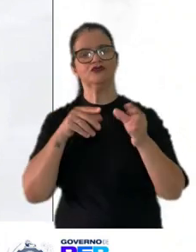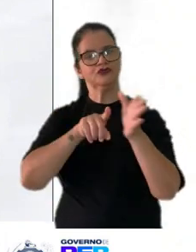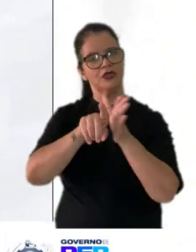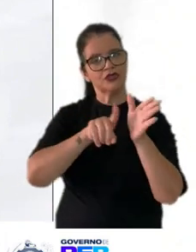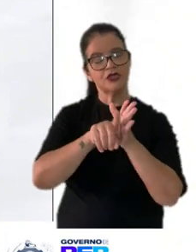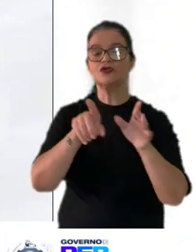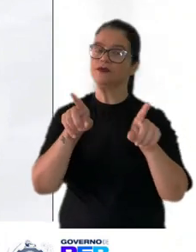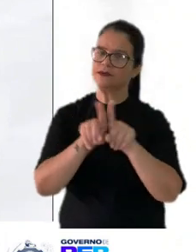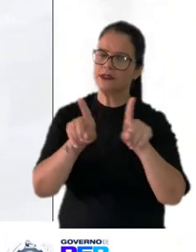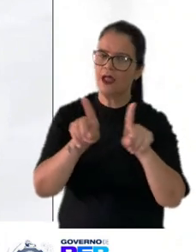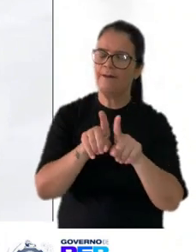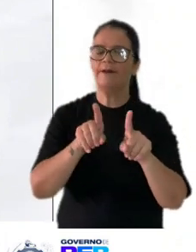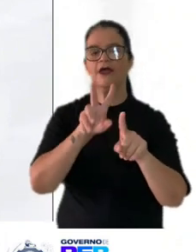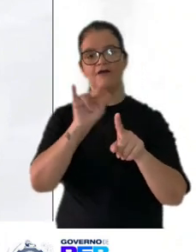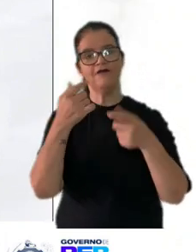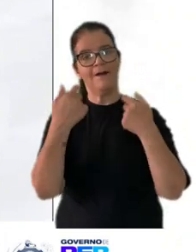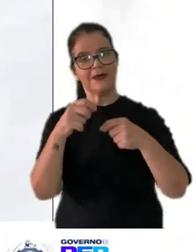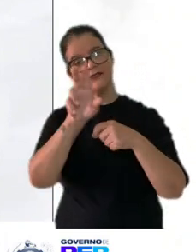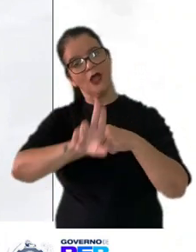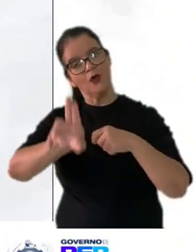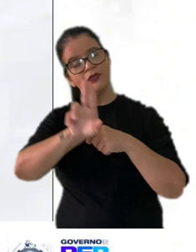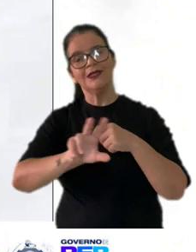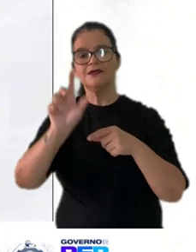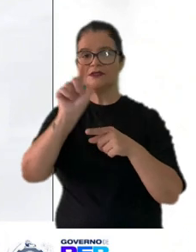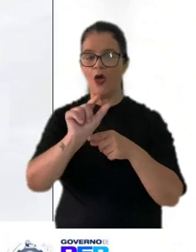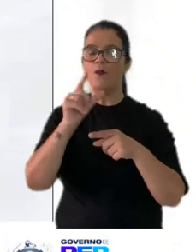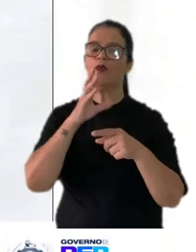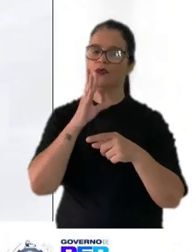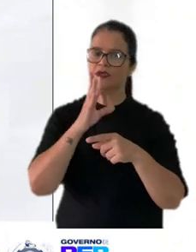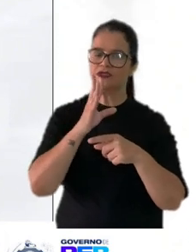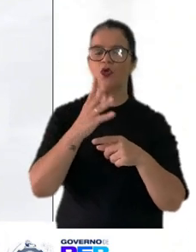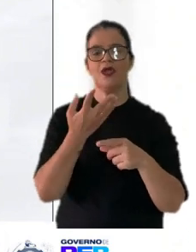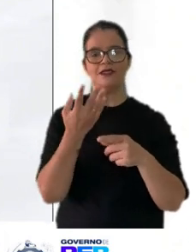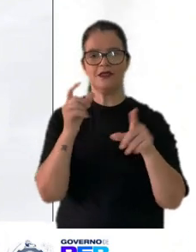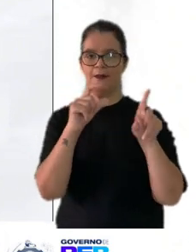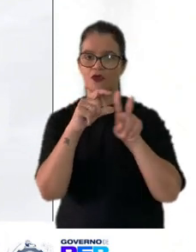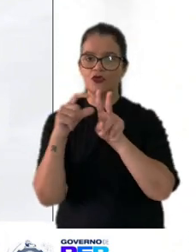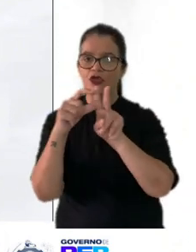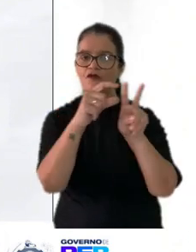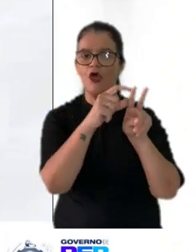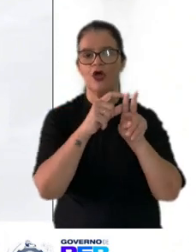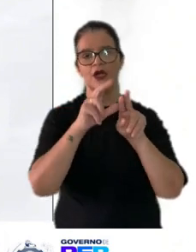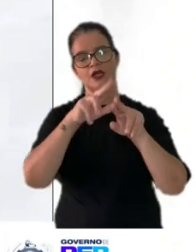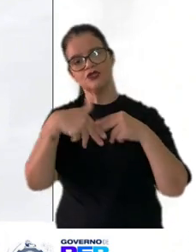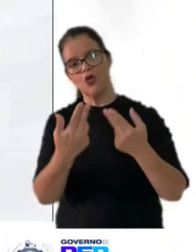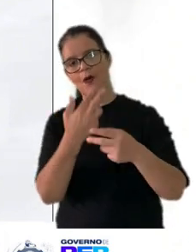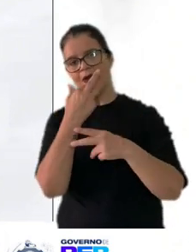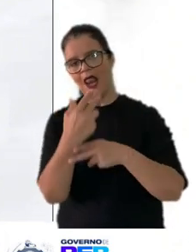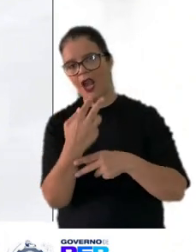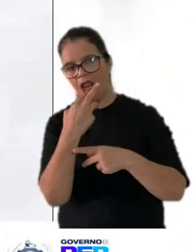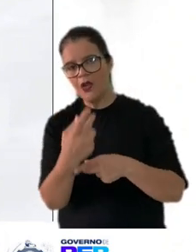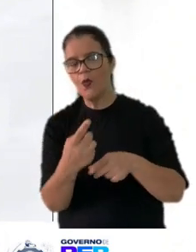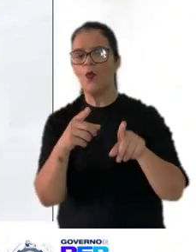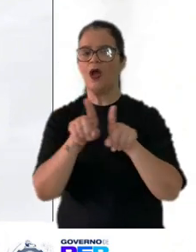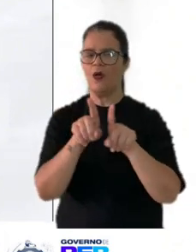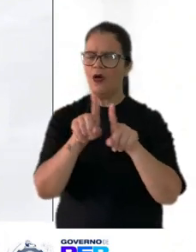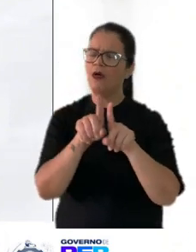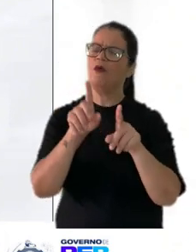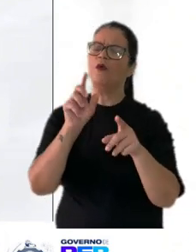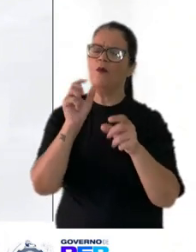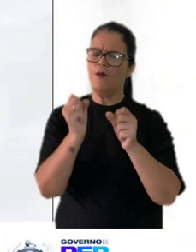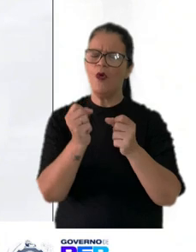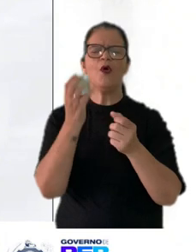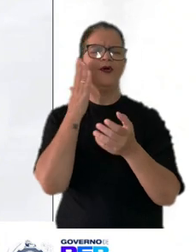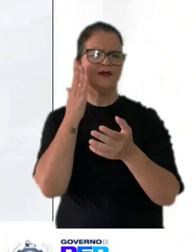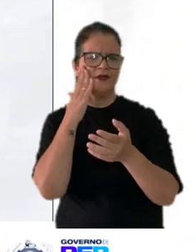vai precisar utilizar um pouco desse conhecimento de vocabulário sobre a língua um pouco sobre a interpretação as estratégias de